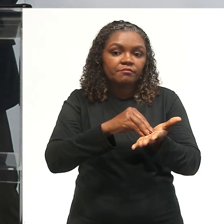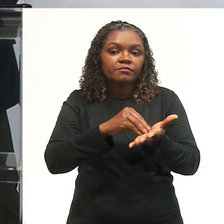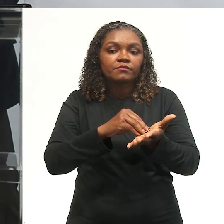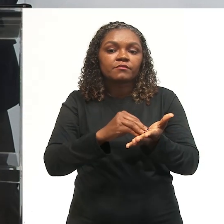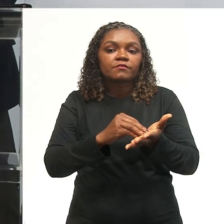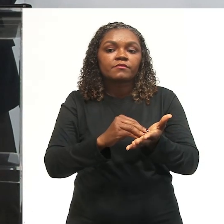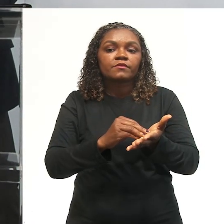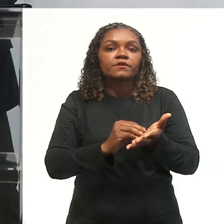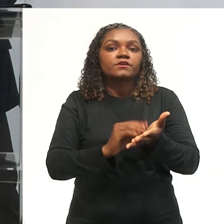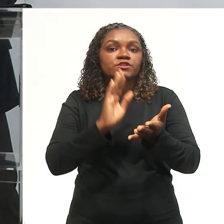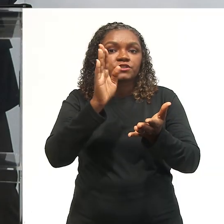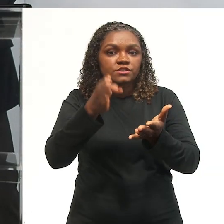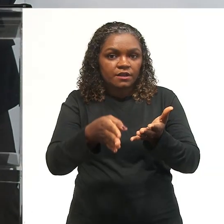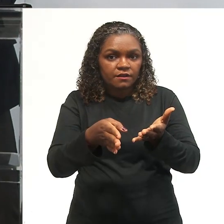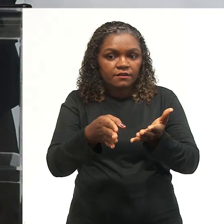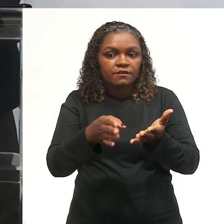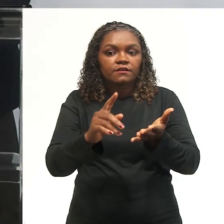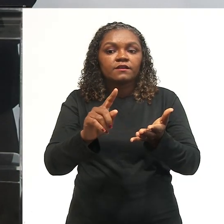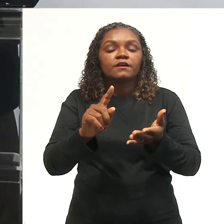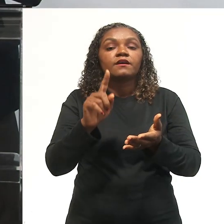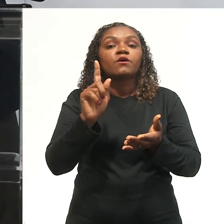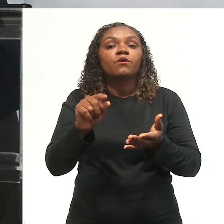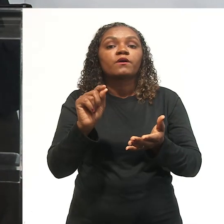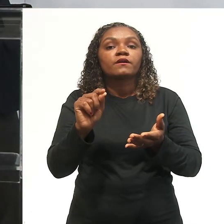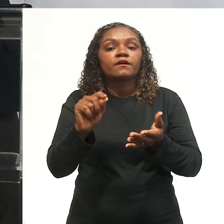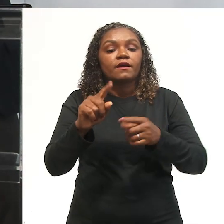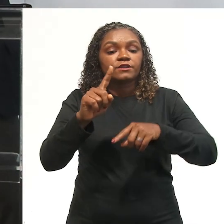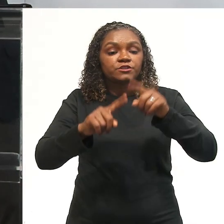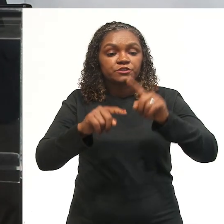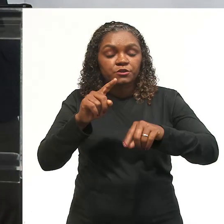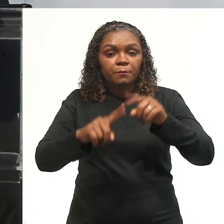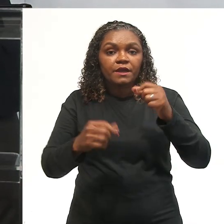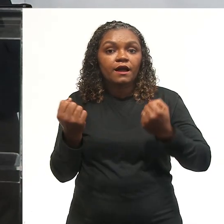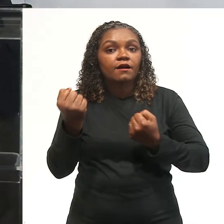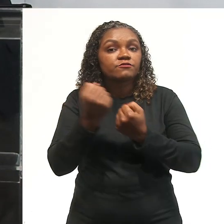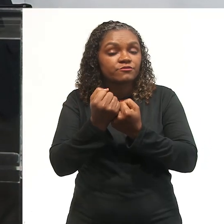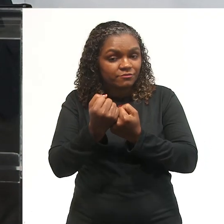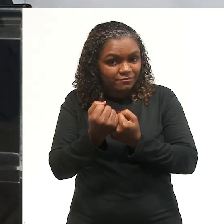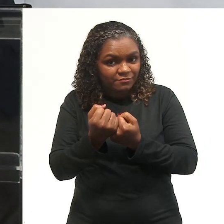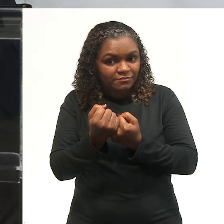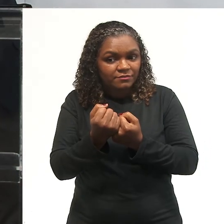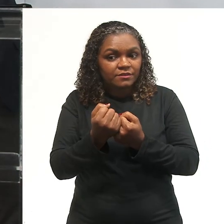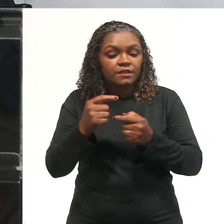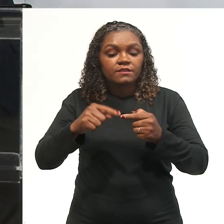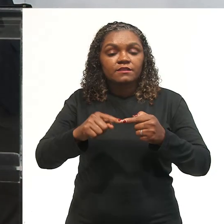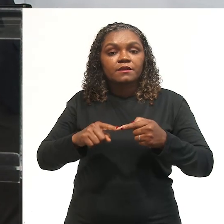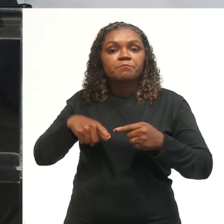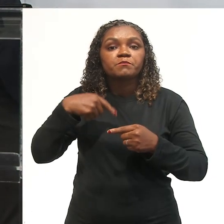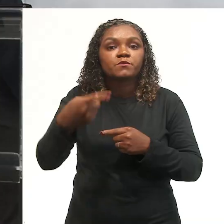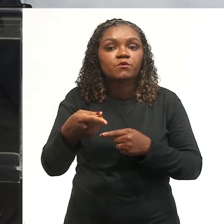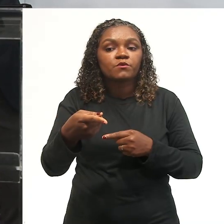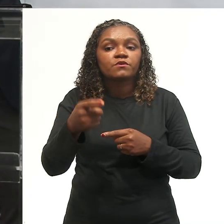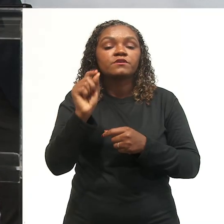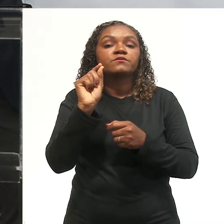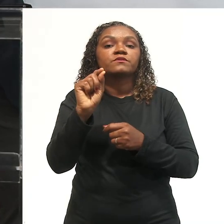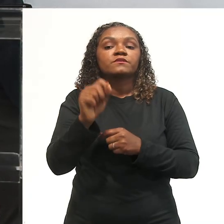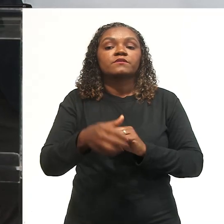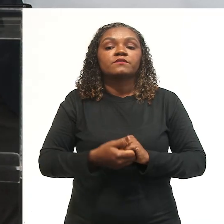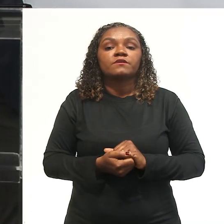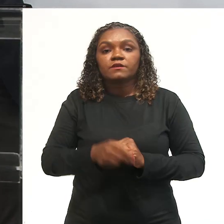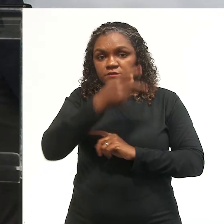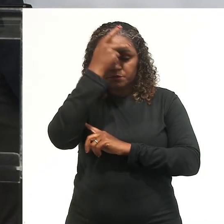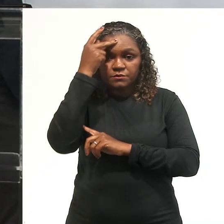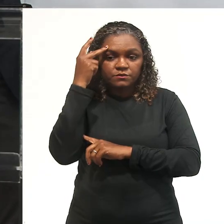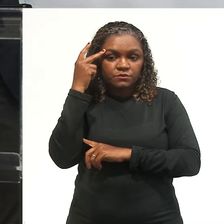venceram. Esse registro de preço, ele é um instrumento auxiliar e a partir desse instrumento